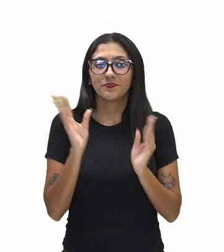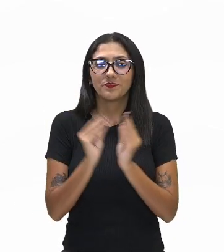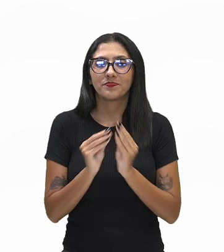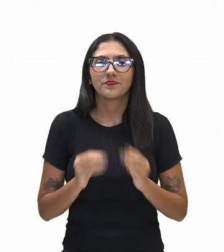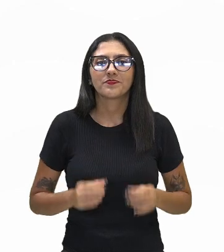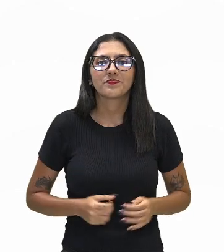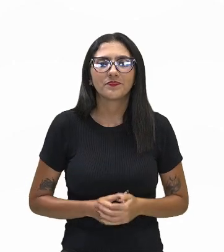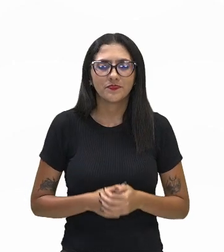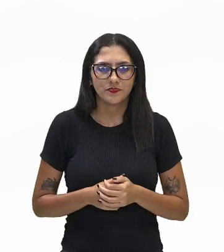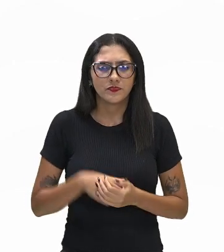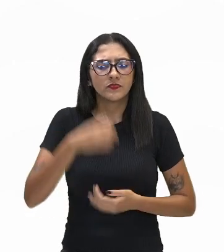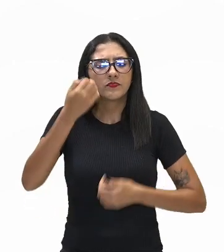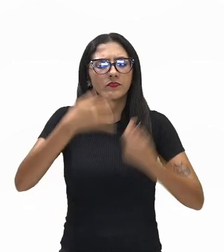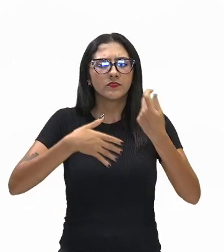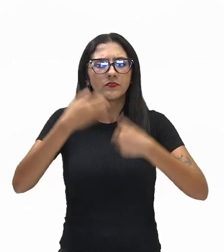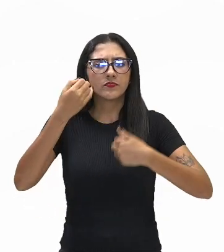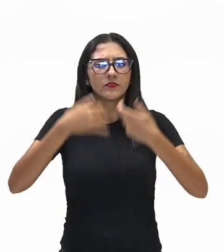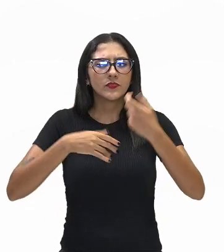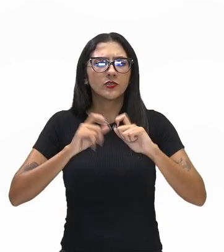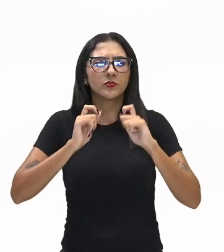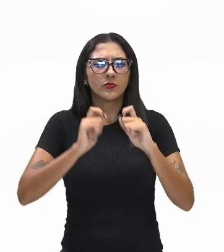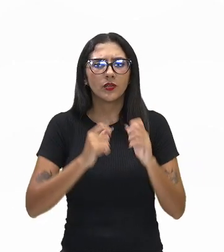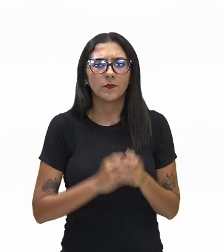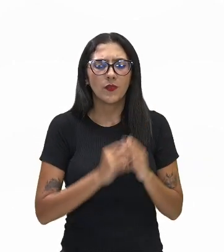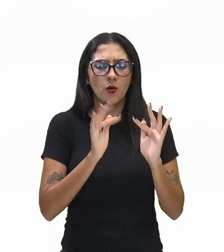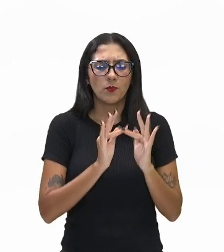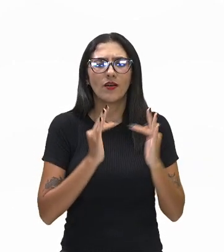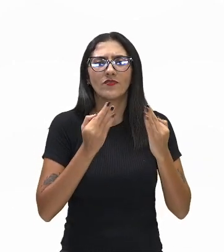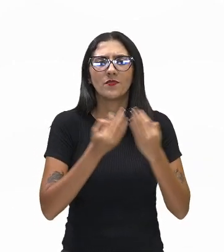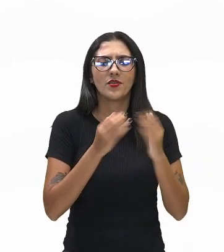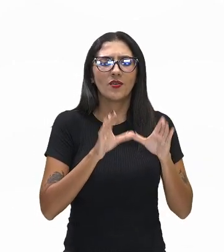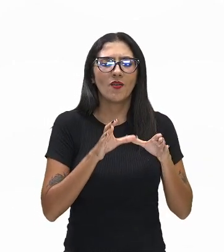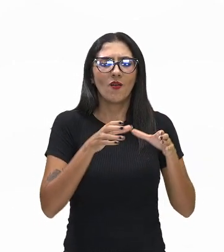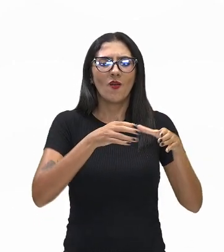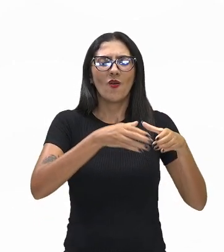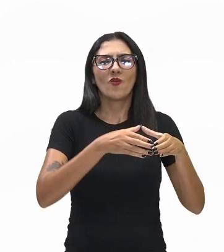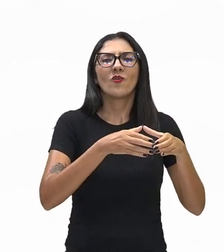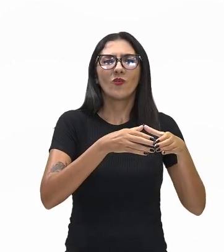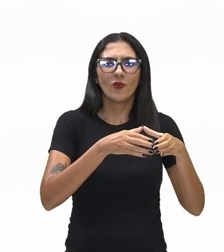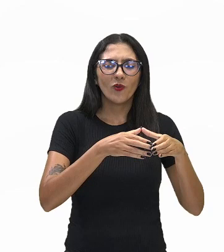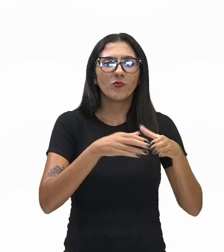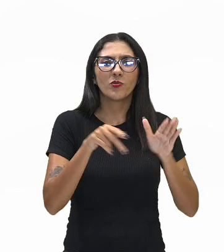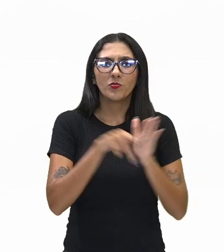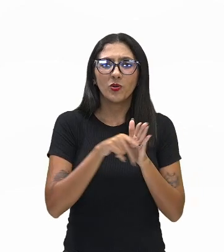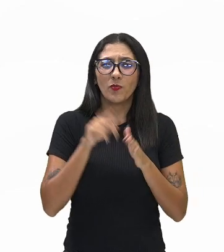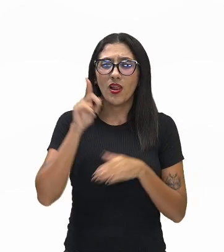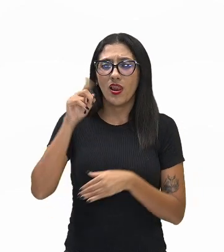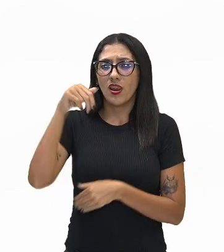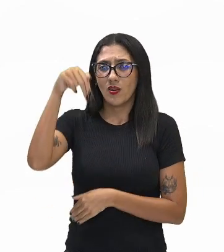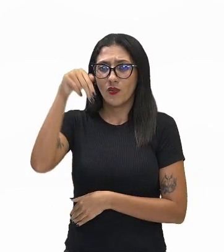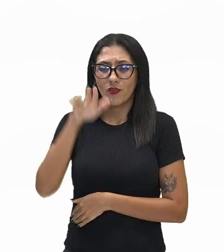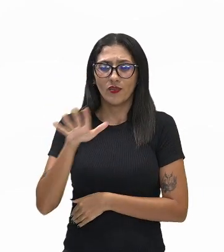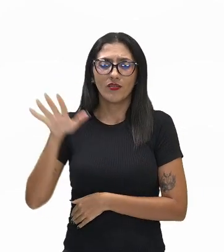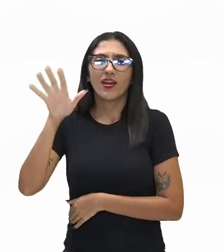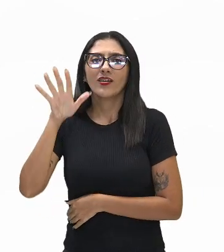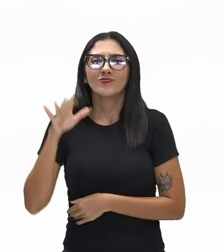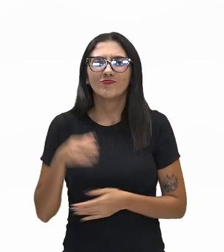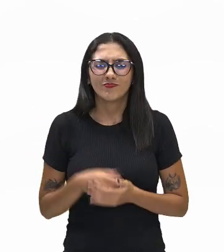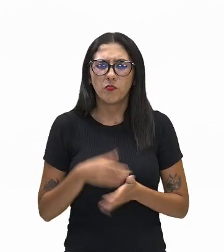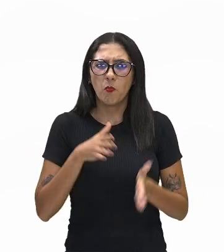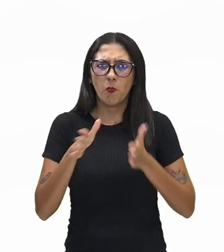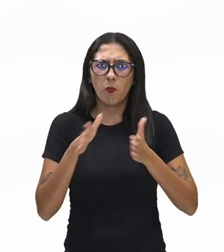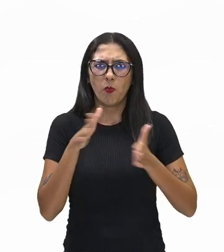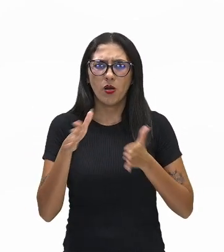narra a trajetória de uma família de retirantes num sertão nordestino que, na época da seca,